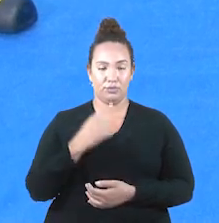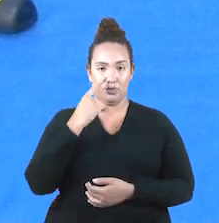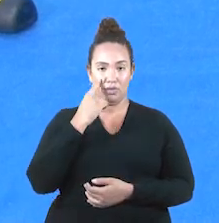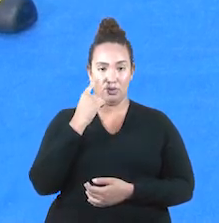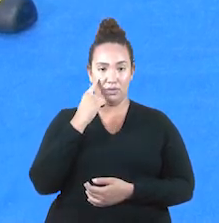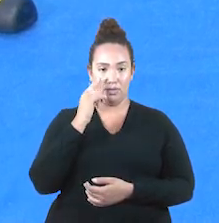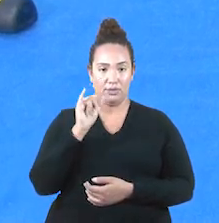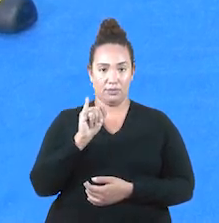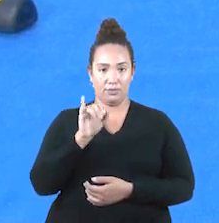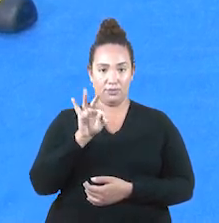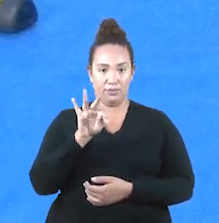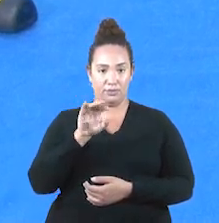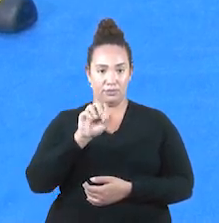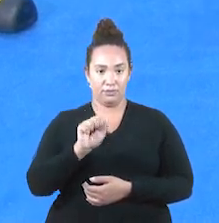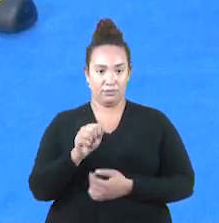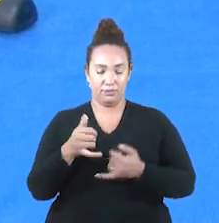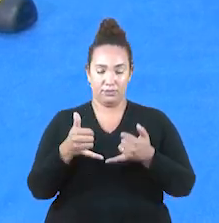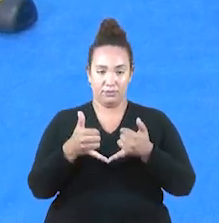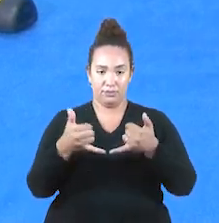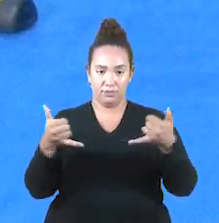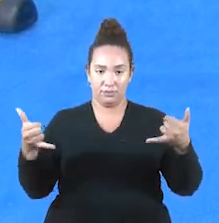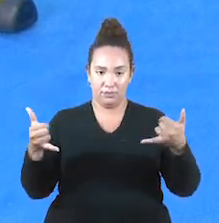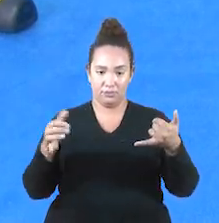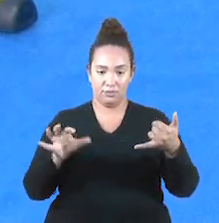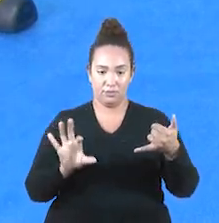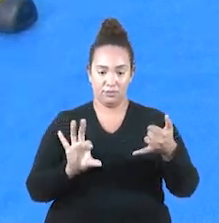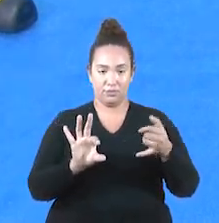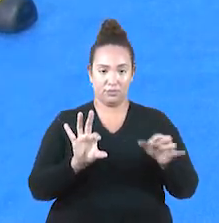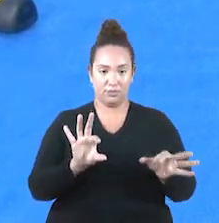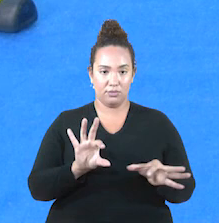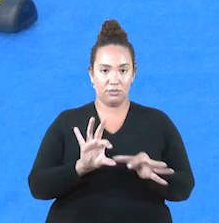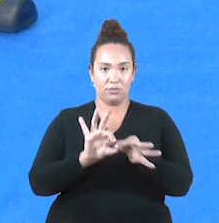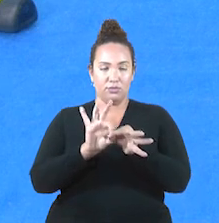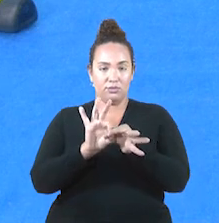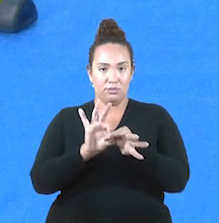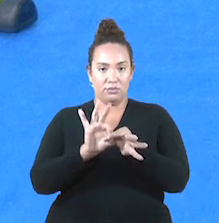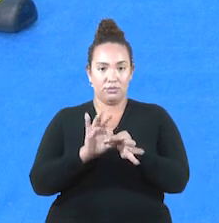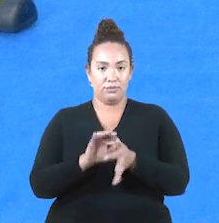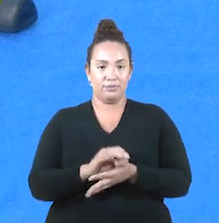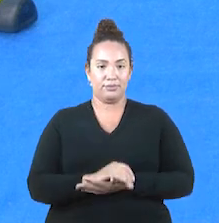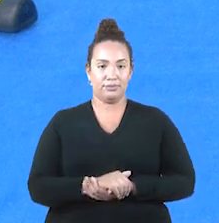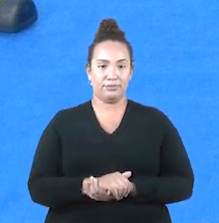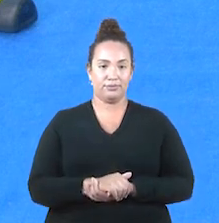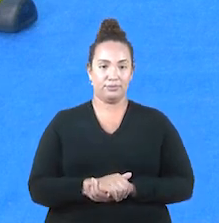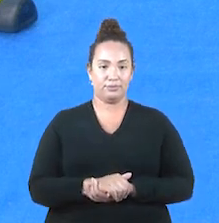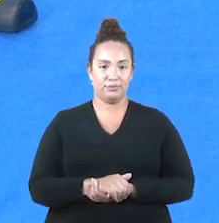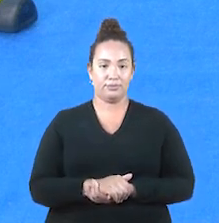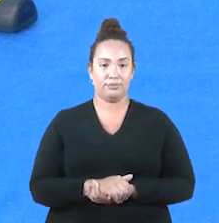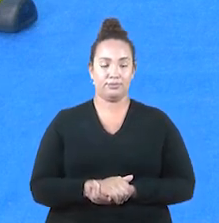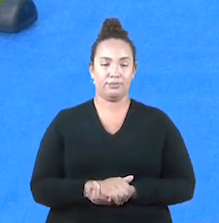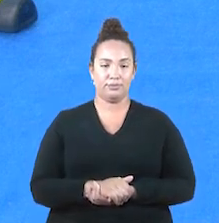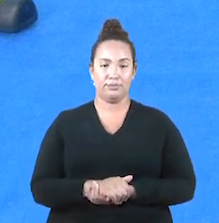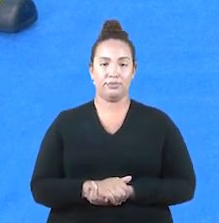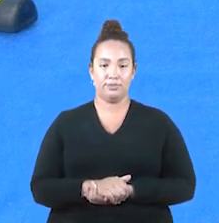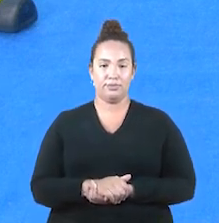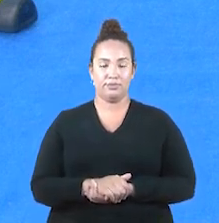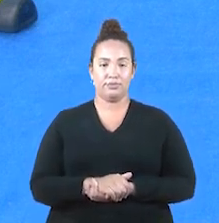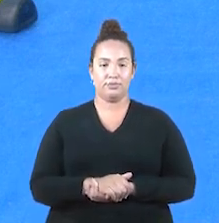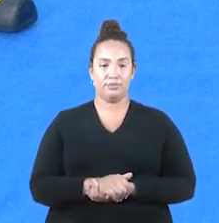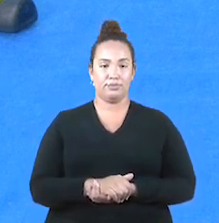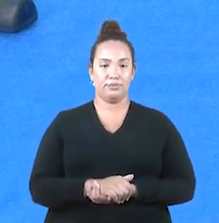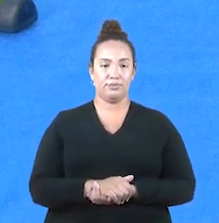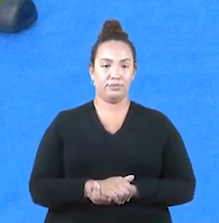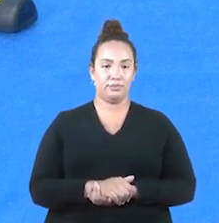põe o fim de um barbante e une com o início de outro.